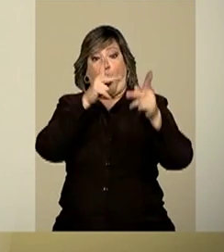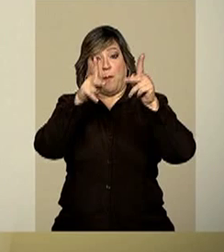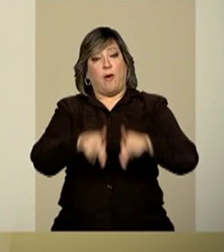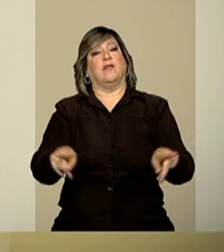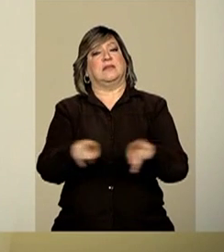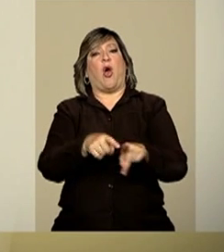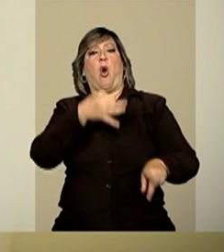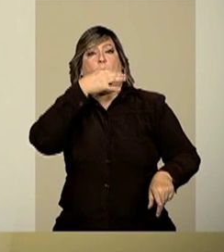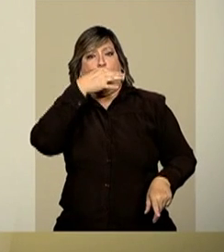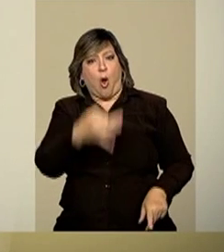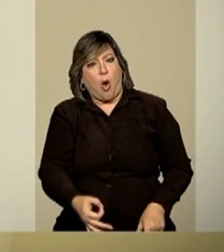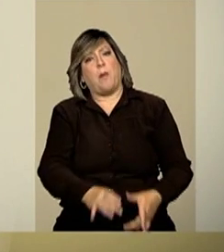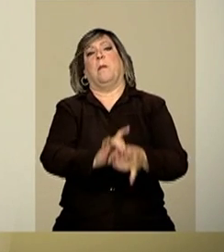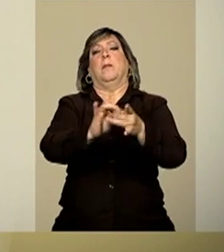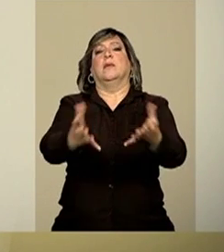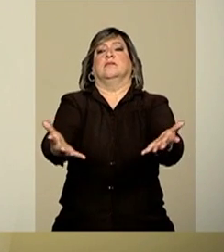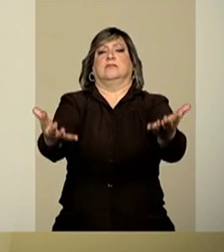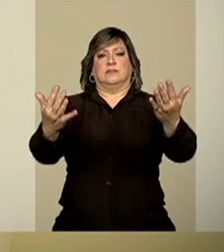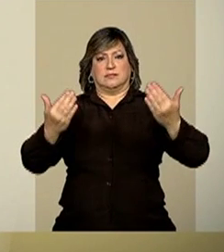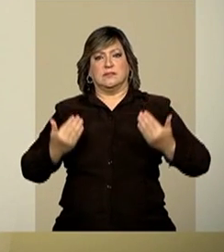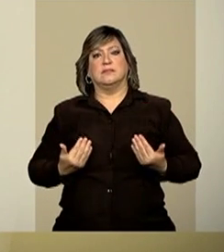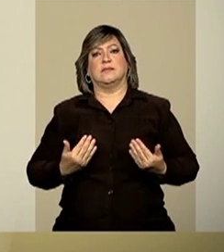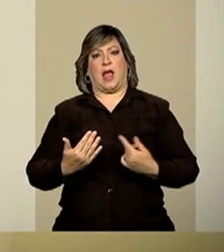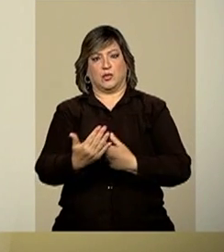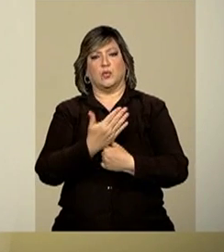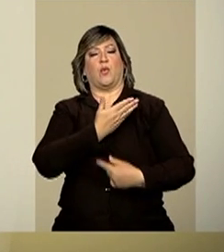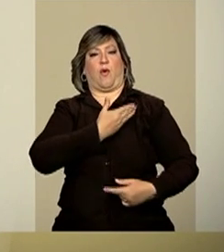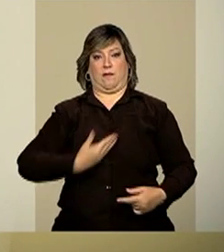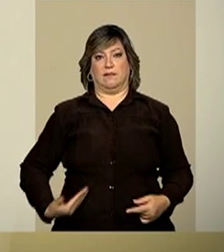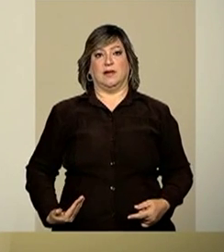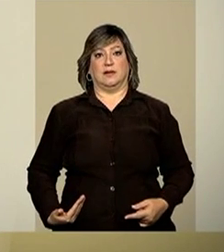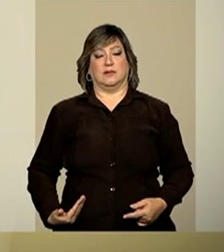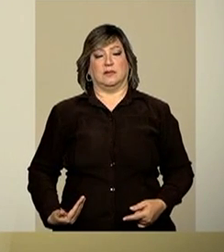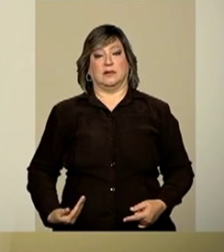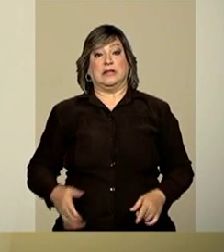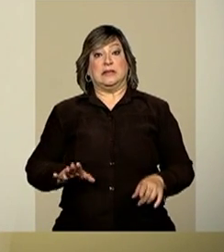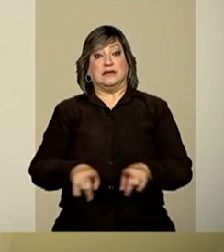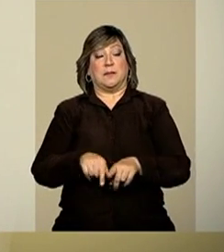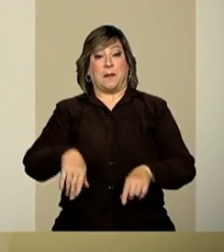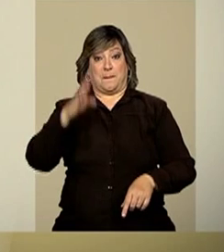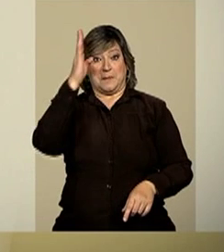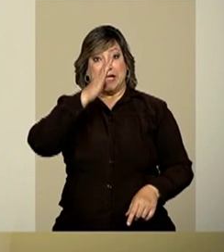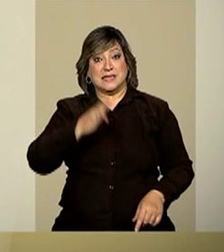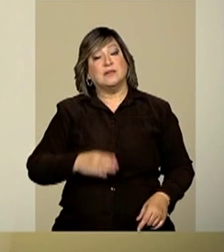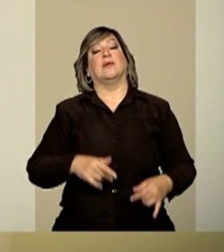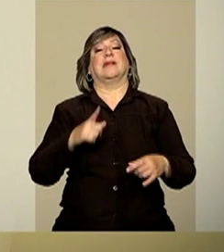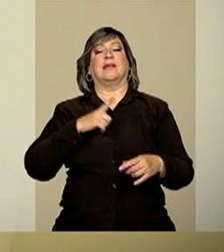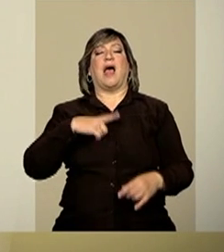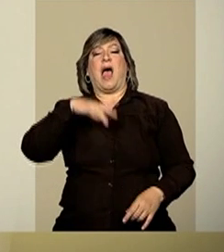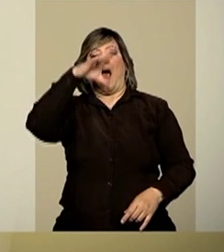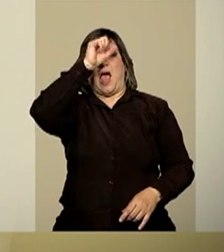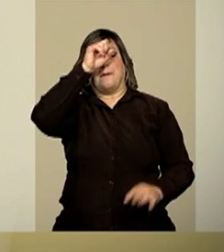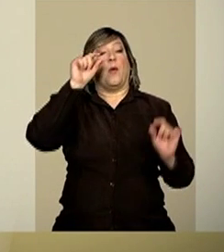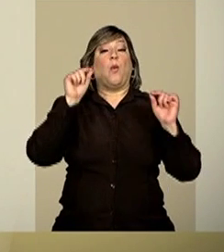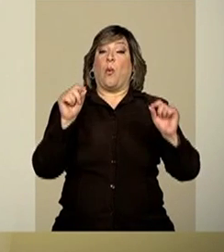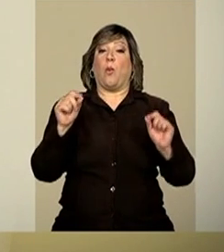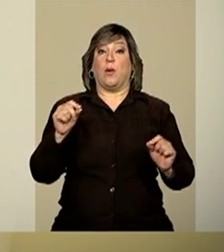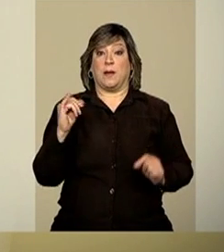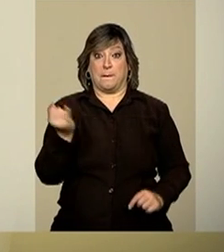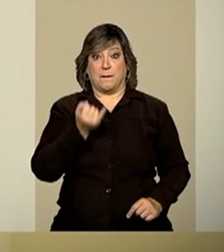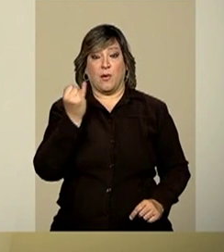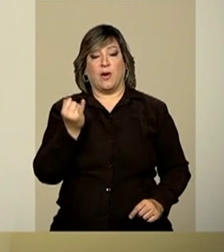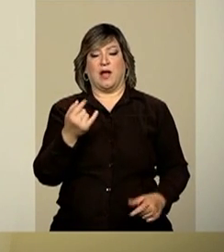cada vez mais das decisões de governo. Mais que nunca, o Brasil está aprendendo que o que importa não é